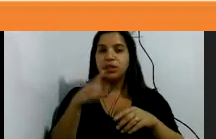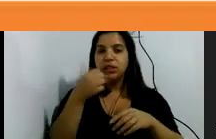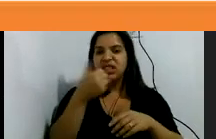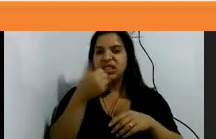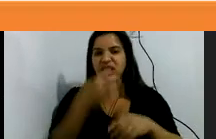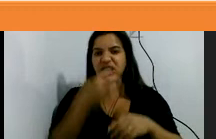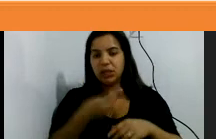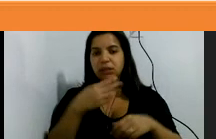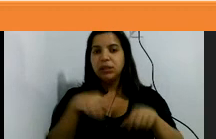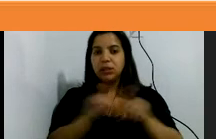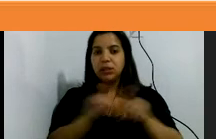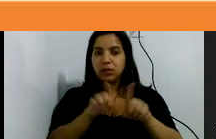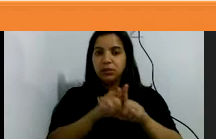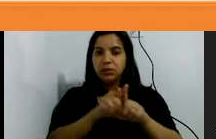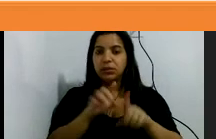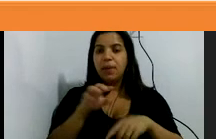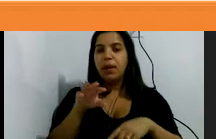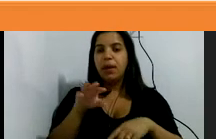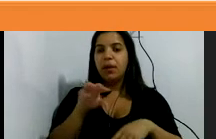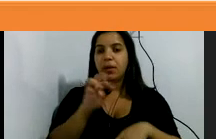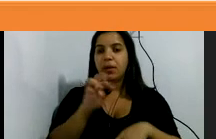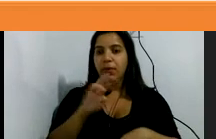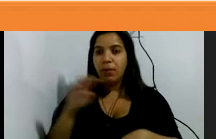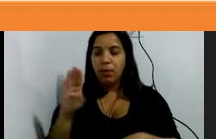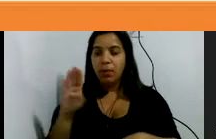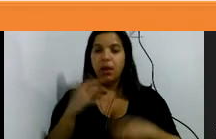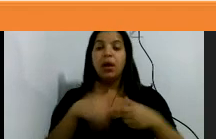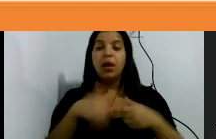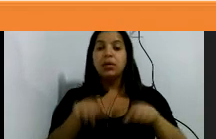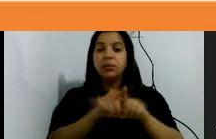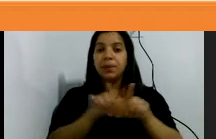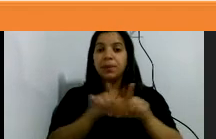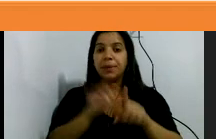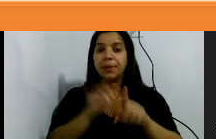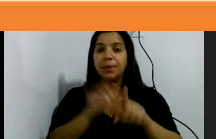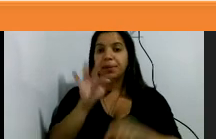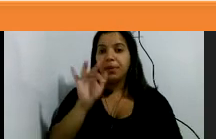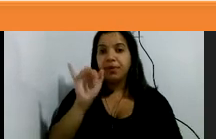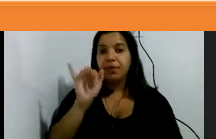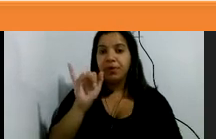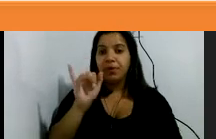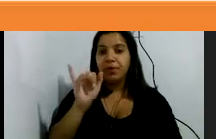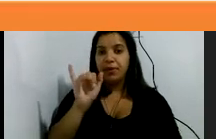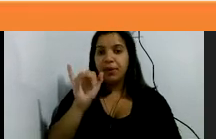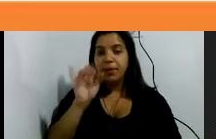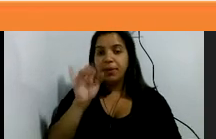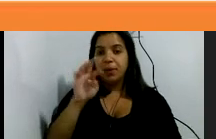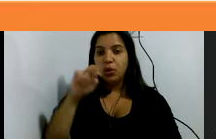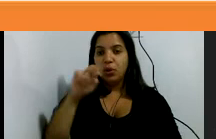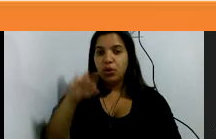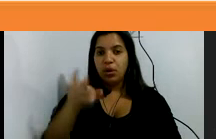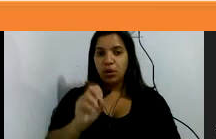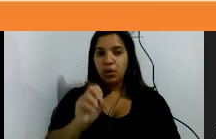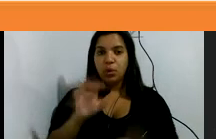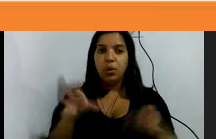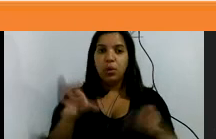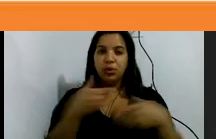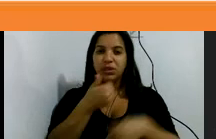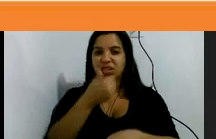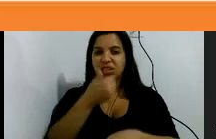13, fator de von Willebrand e o fibrinogênio. Então, o crioprecipitado ele tem um volume baixo, cerca de 10 a